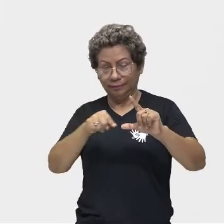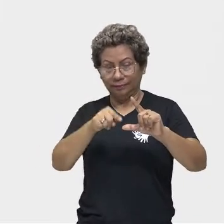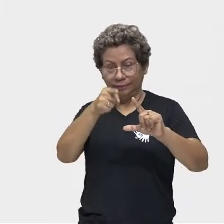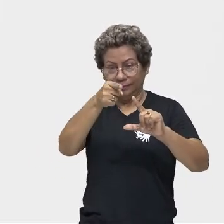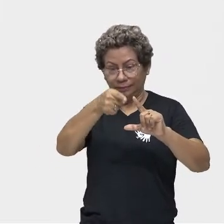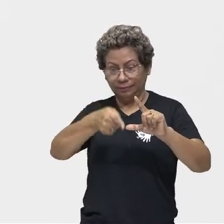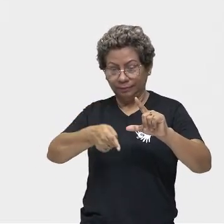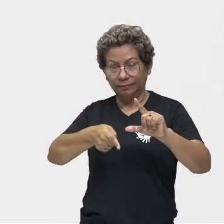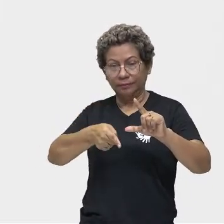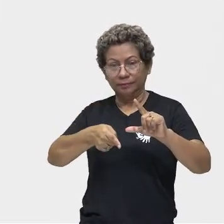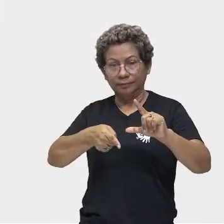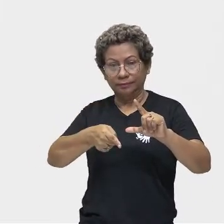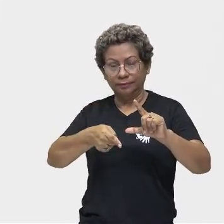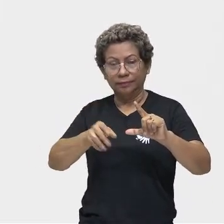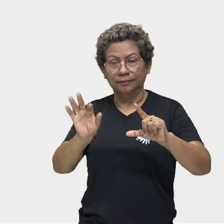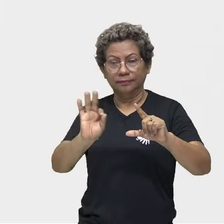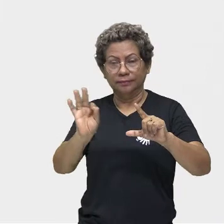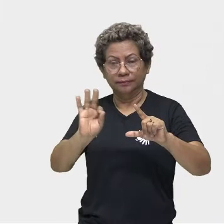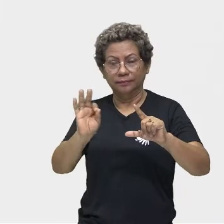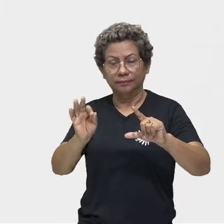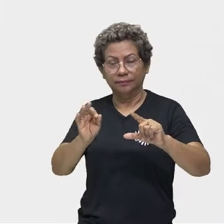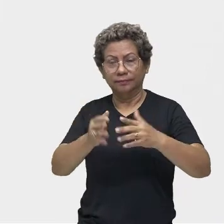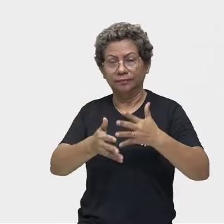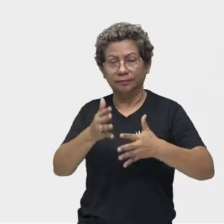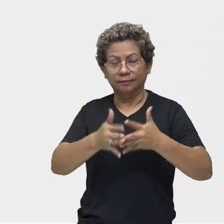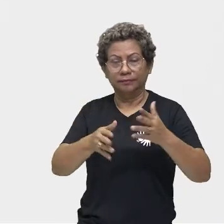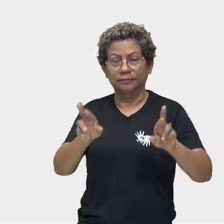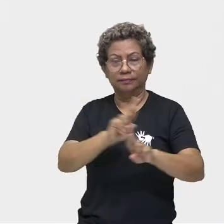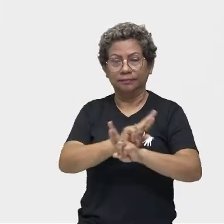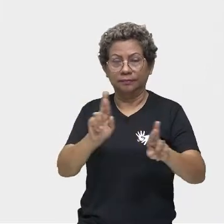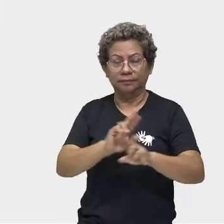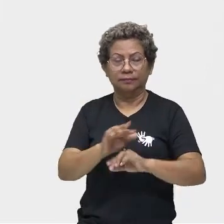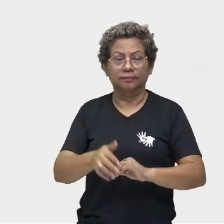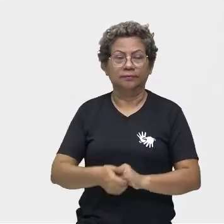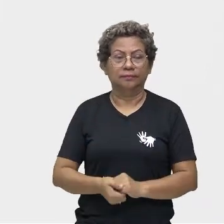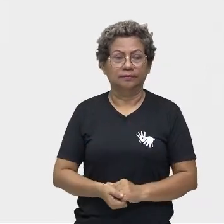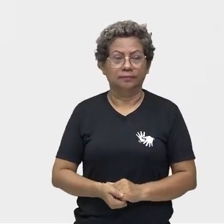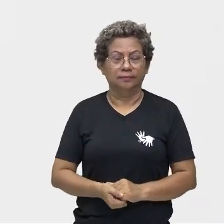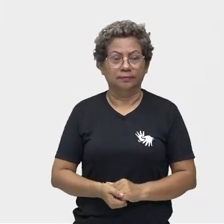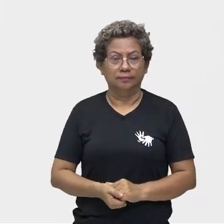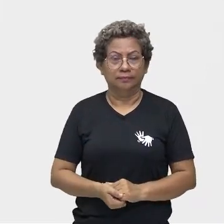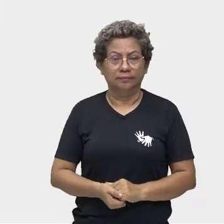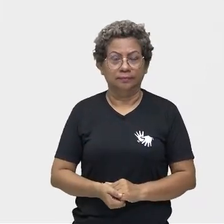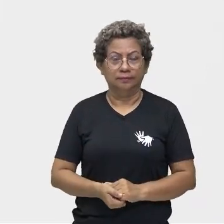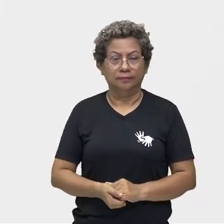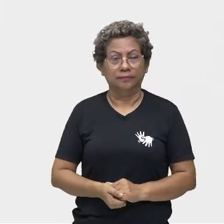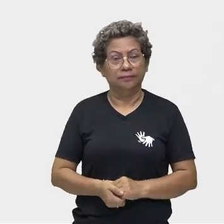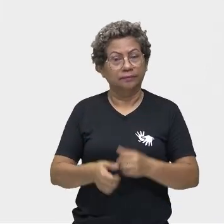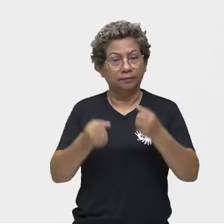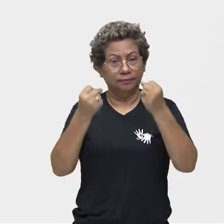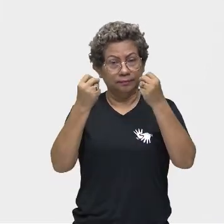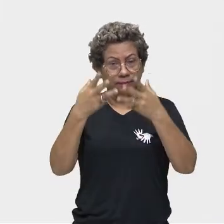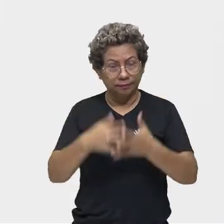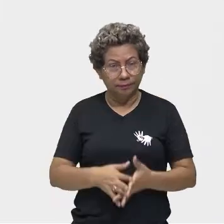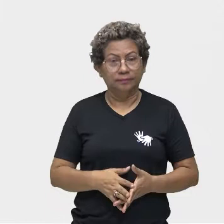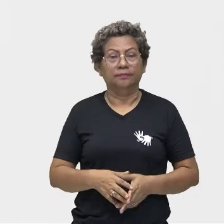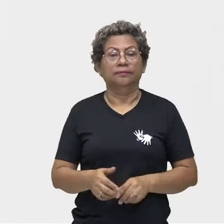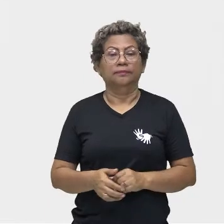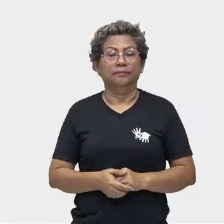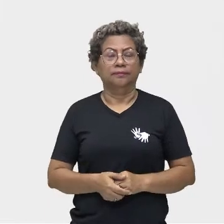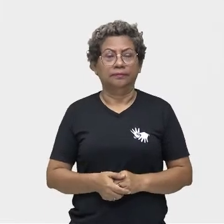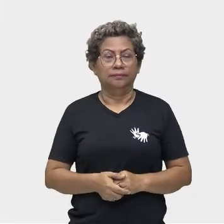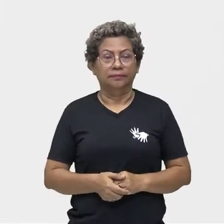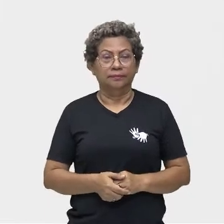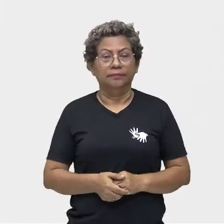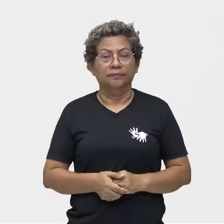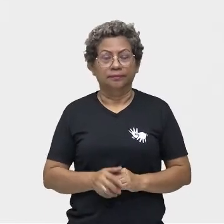dos demais aí, elas não vão interferir nessas relações. Então, essa terceira relação diz que o cateto ao quadrado